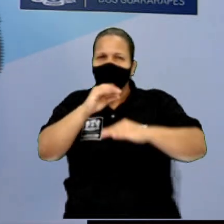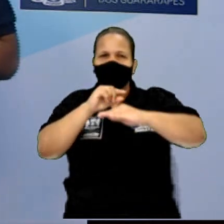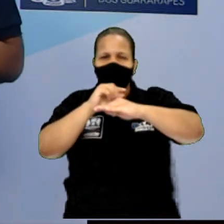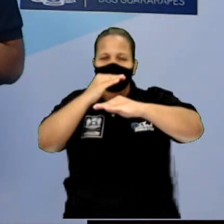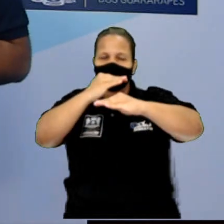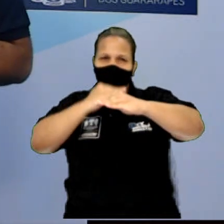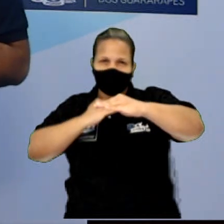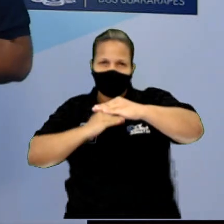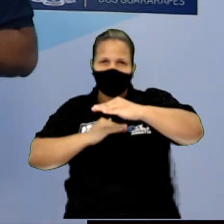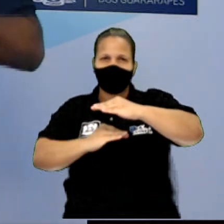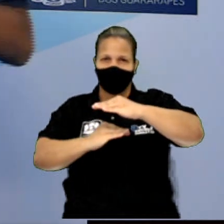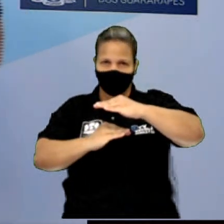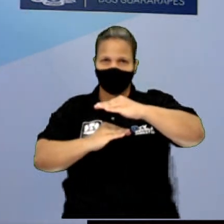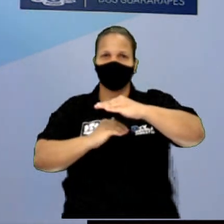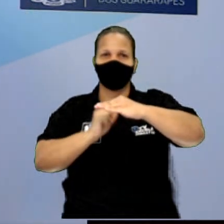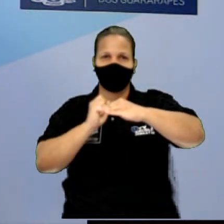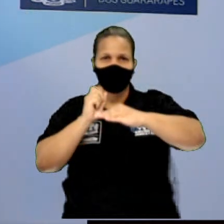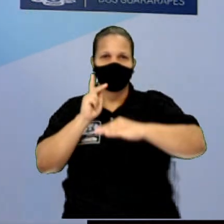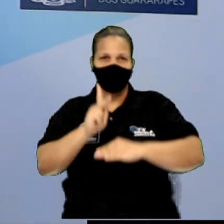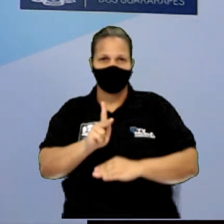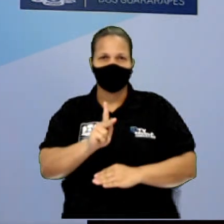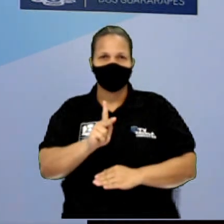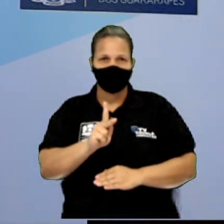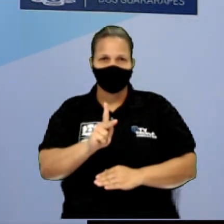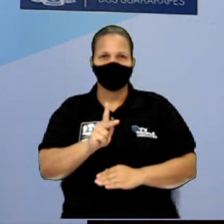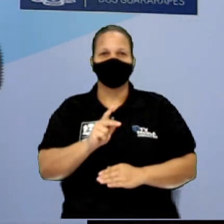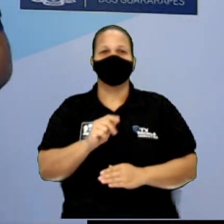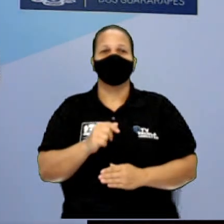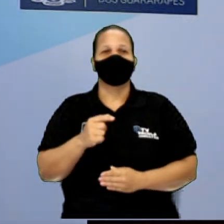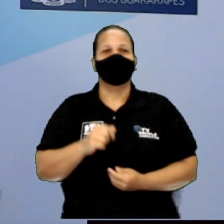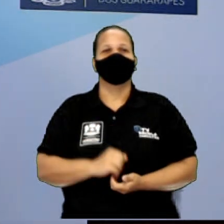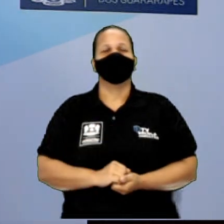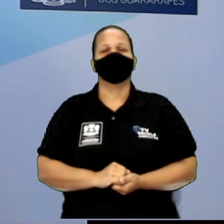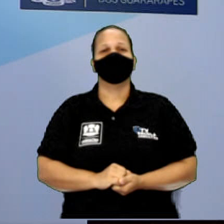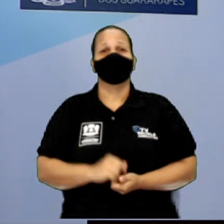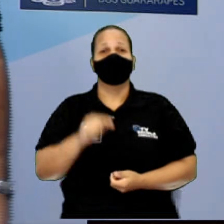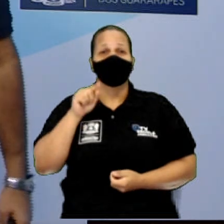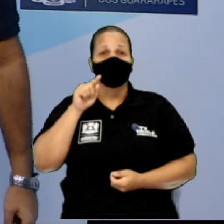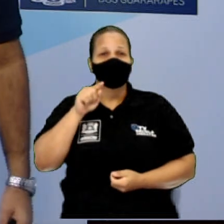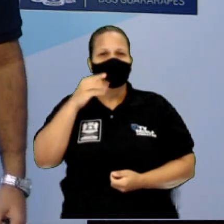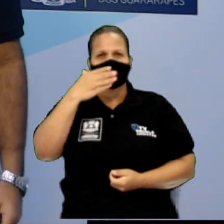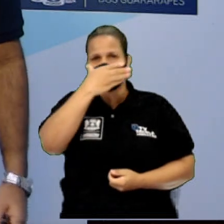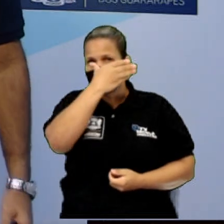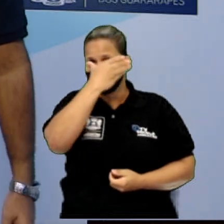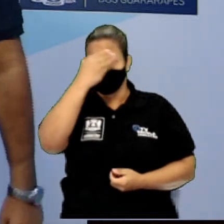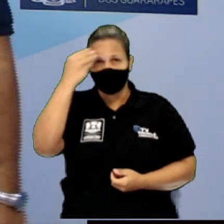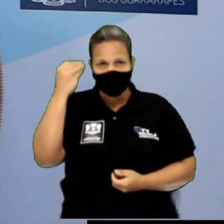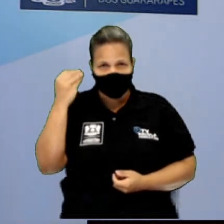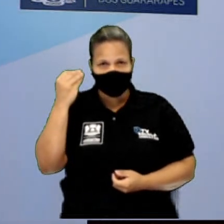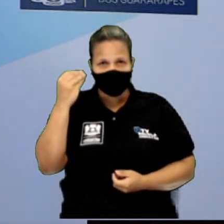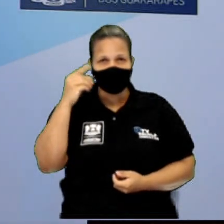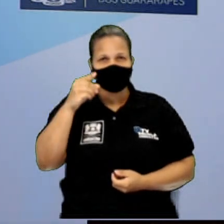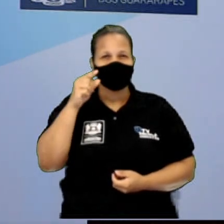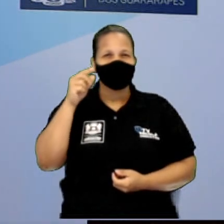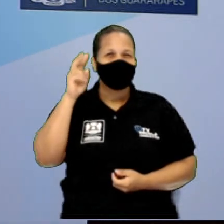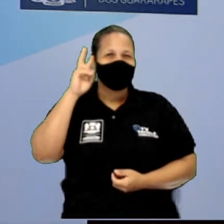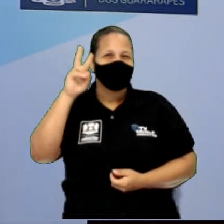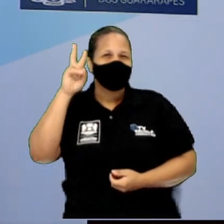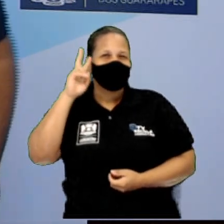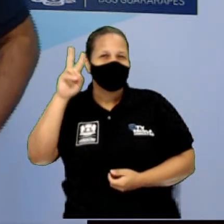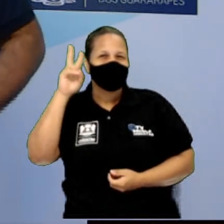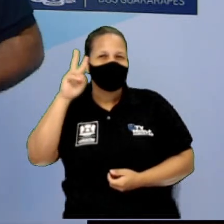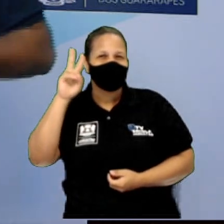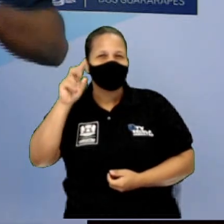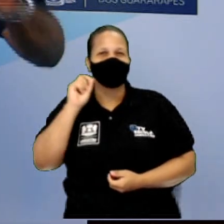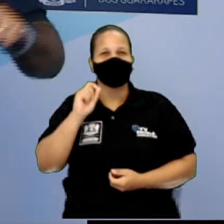linha do Equador, tá? Pelo menos pelas referenciadas que nós temos. Se você esquecer, você pode lembrar de uma musiquinha que você cantava